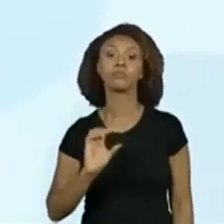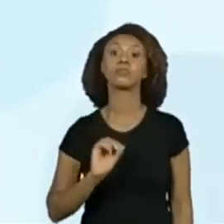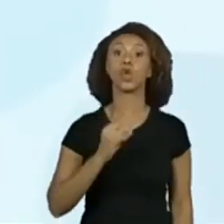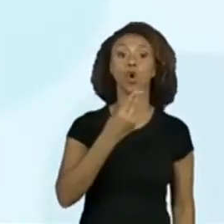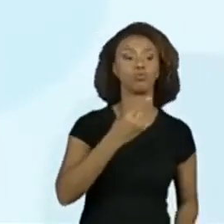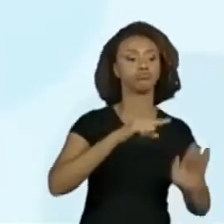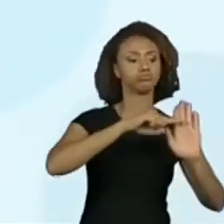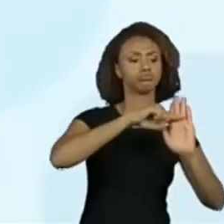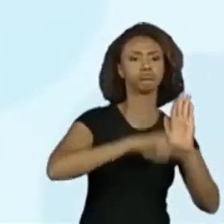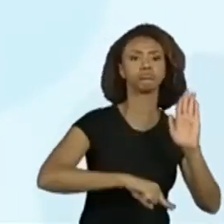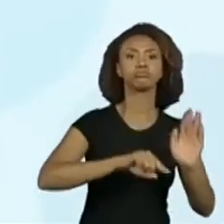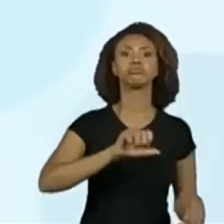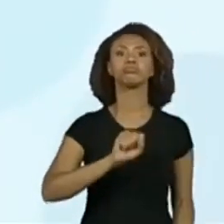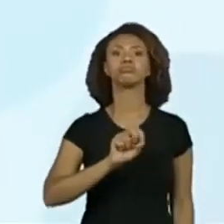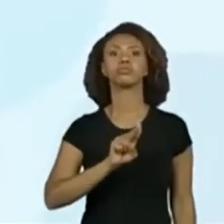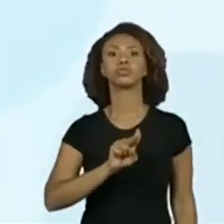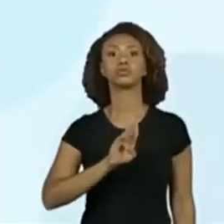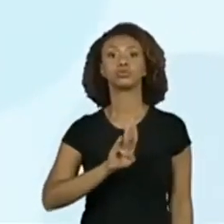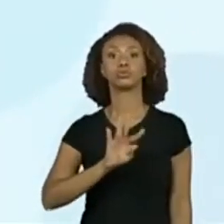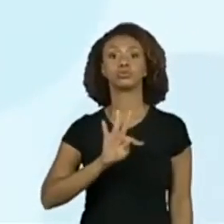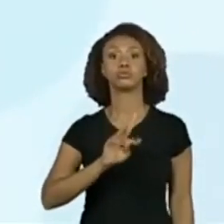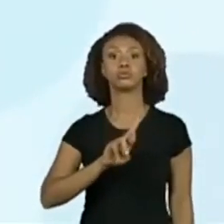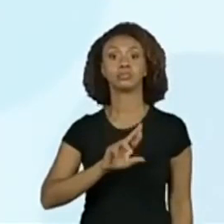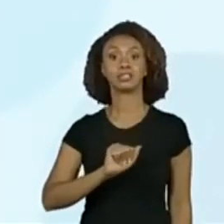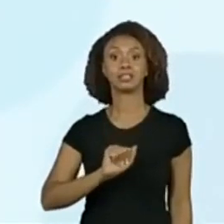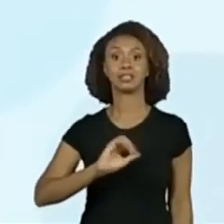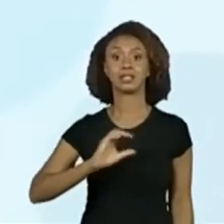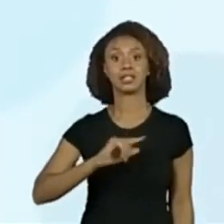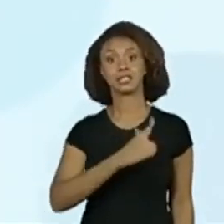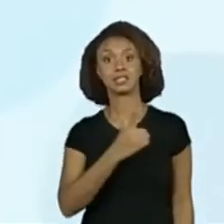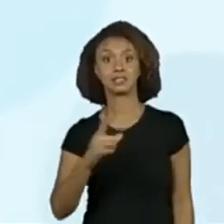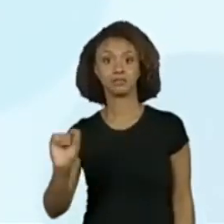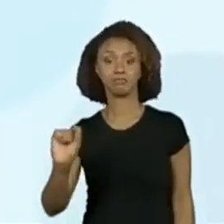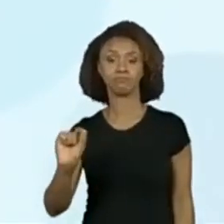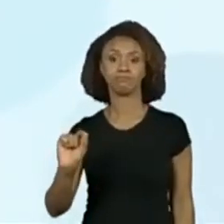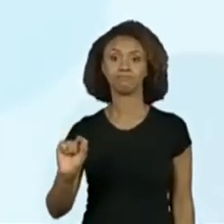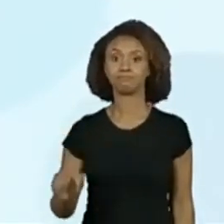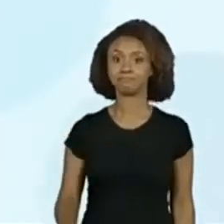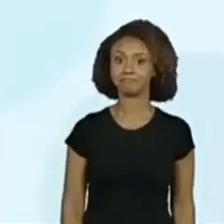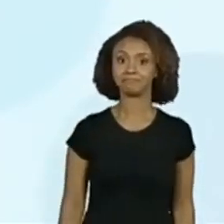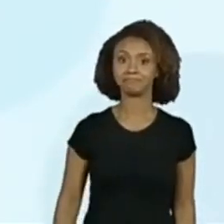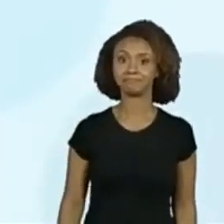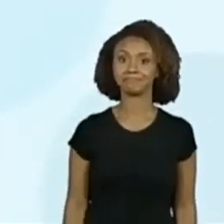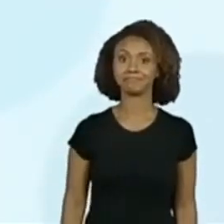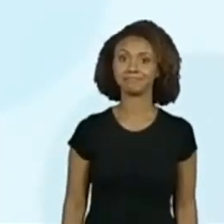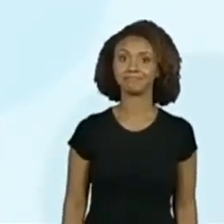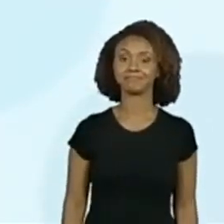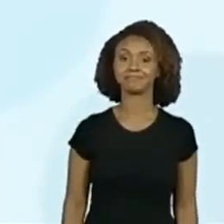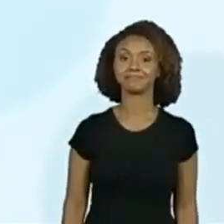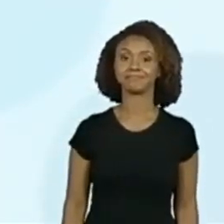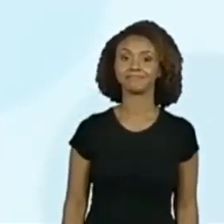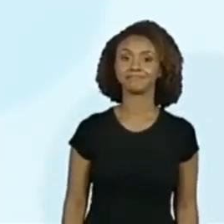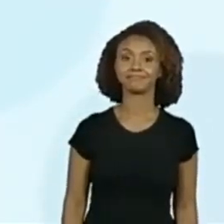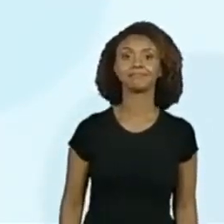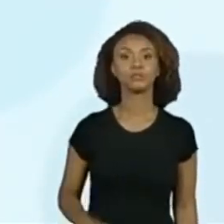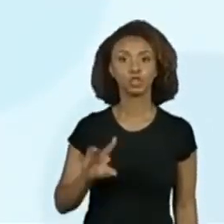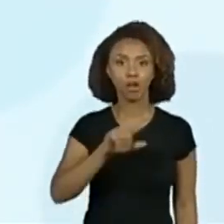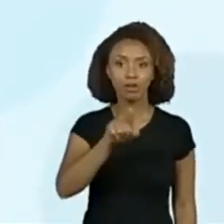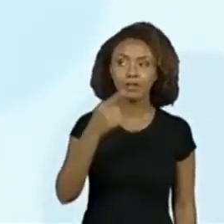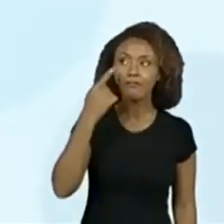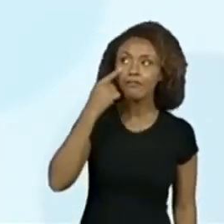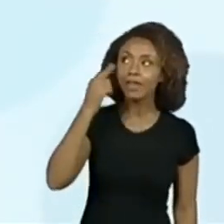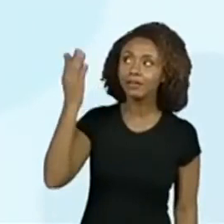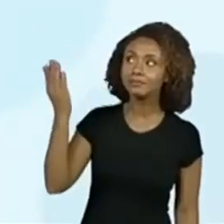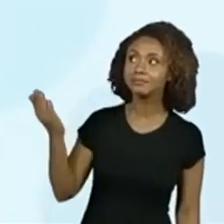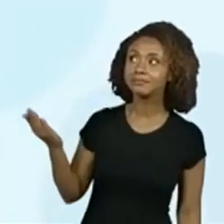subtração e de que forma como vocês bem colocaram só para registrar aí pros estudantes